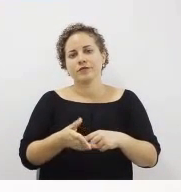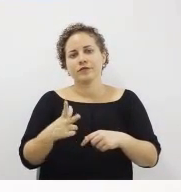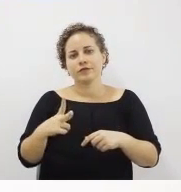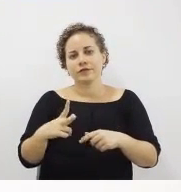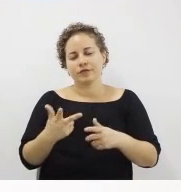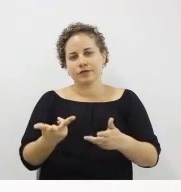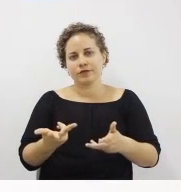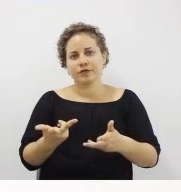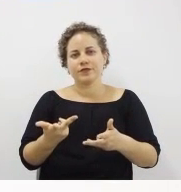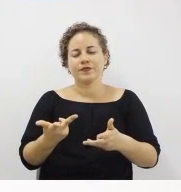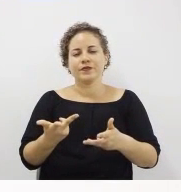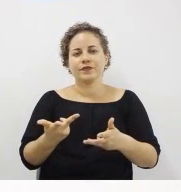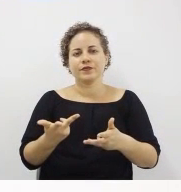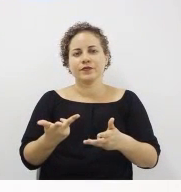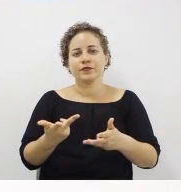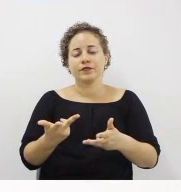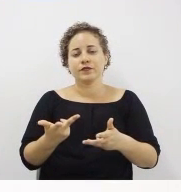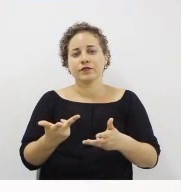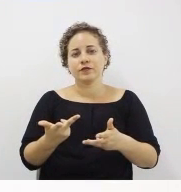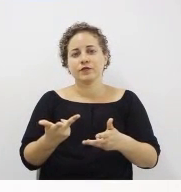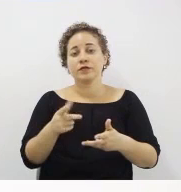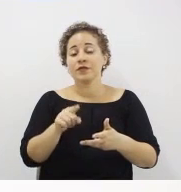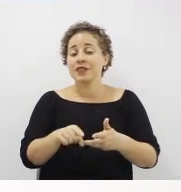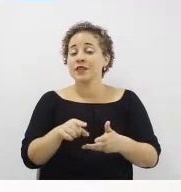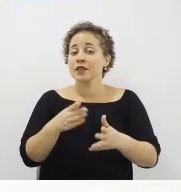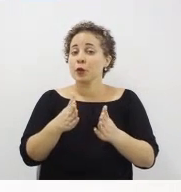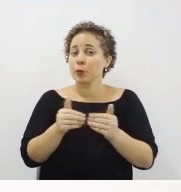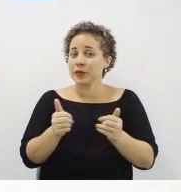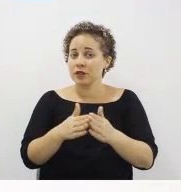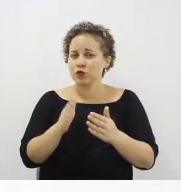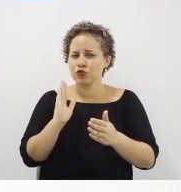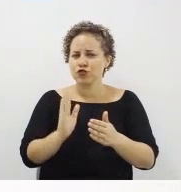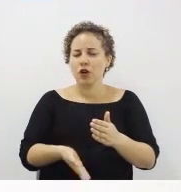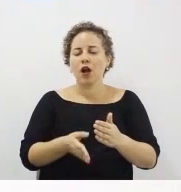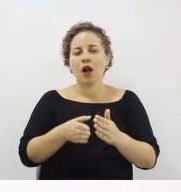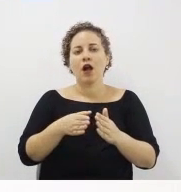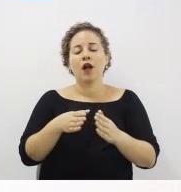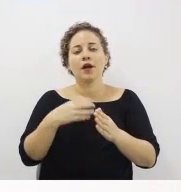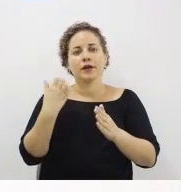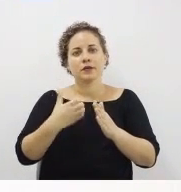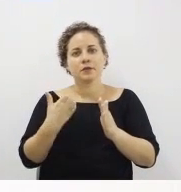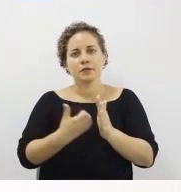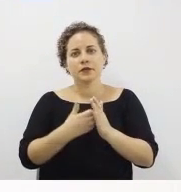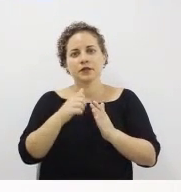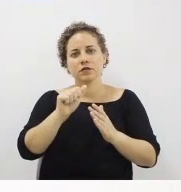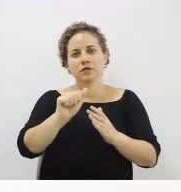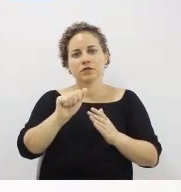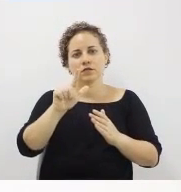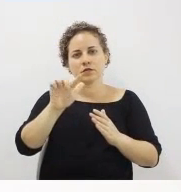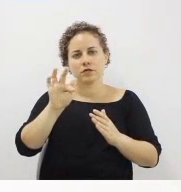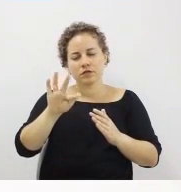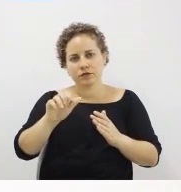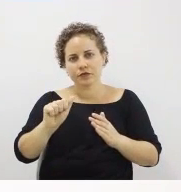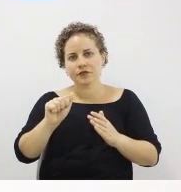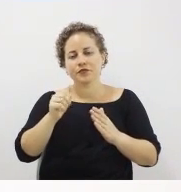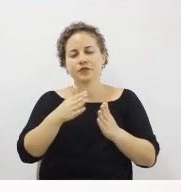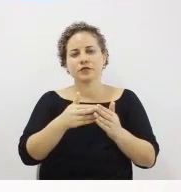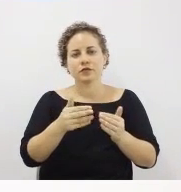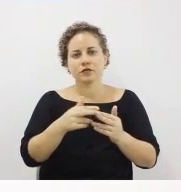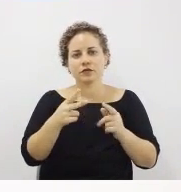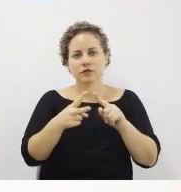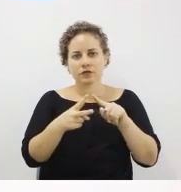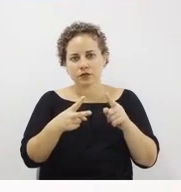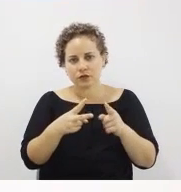fez o primeiro pedido. Então, a empresa Alfa pode tomar algumas ações para atender os dois